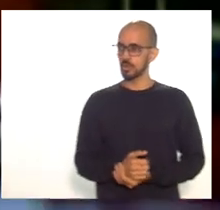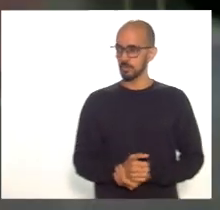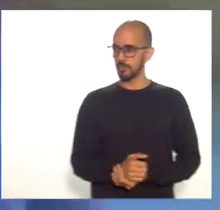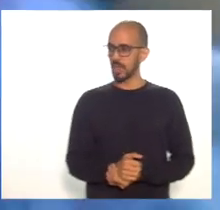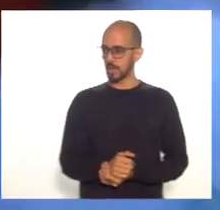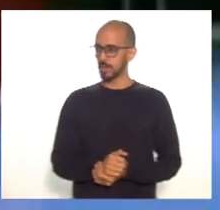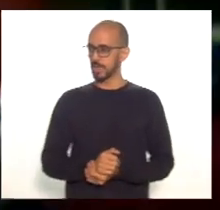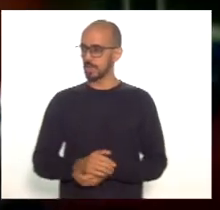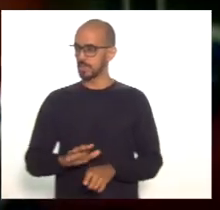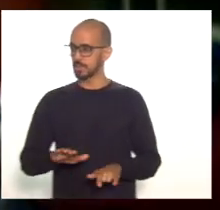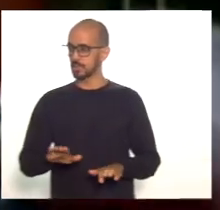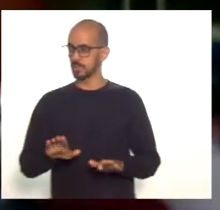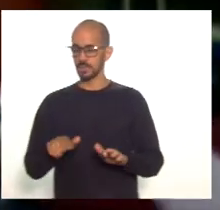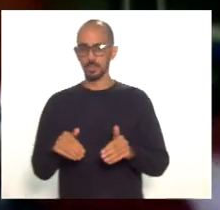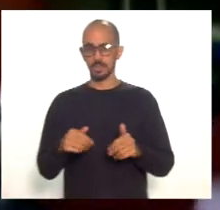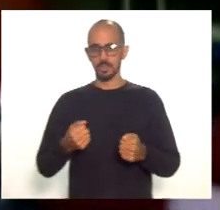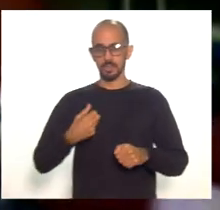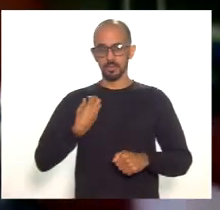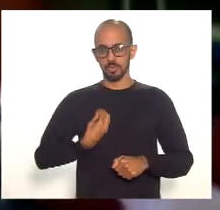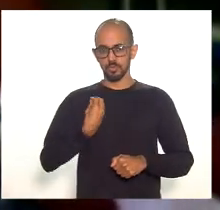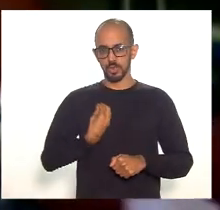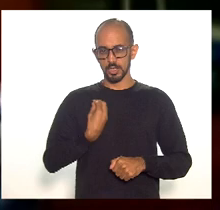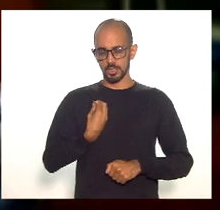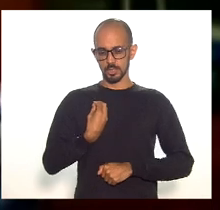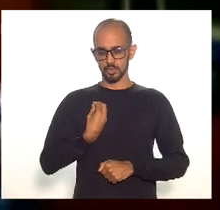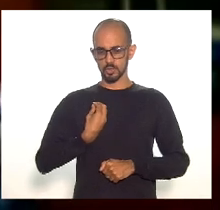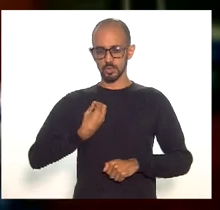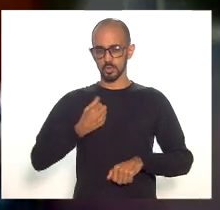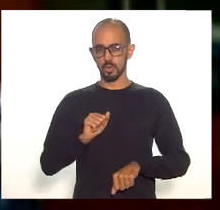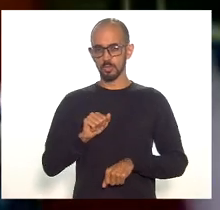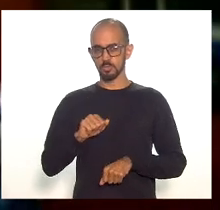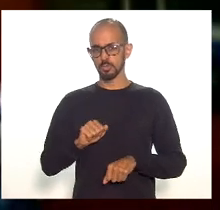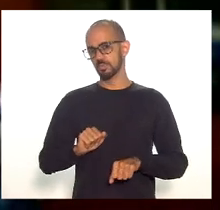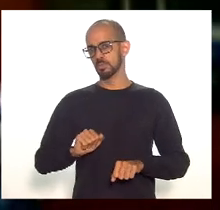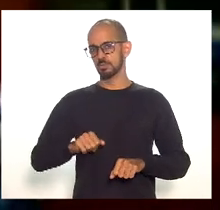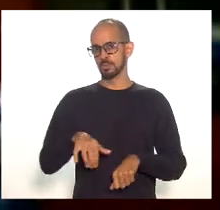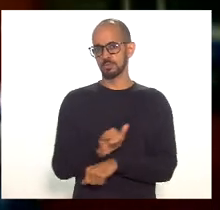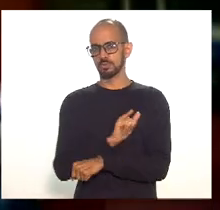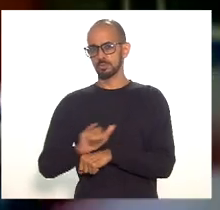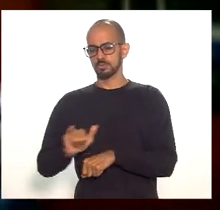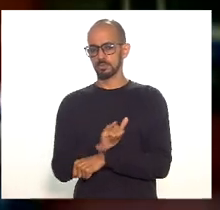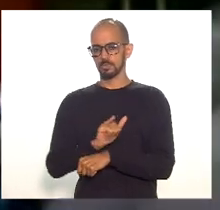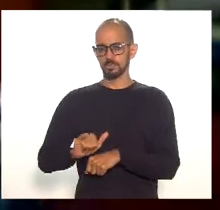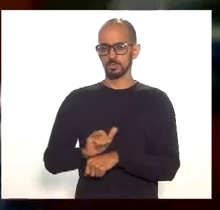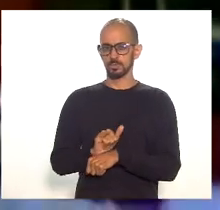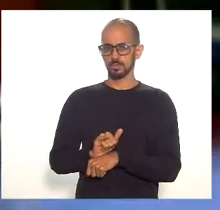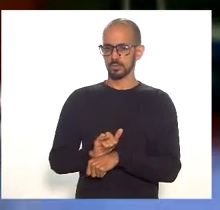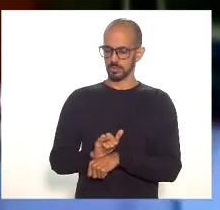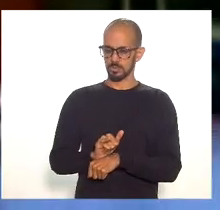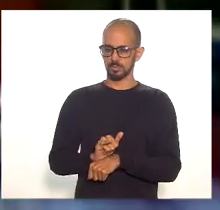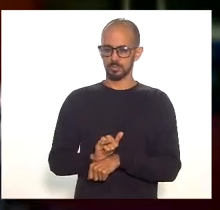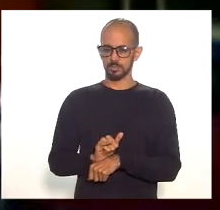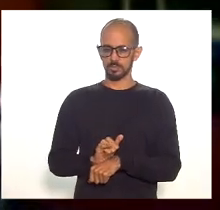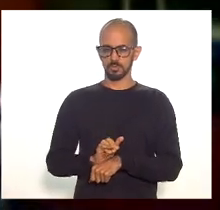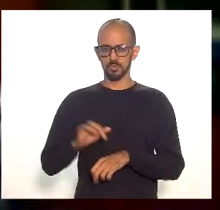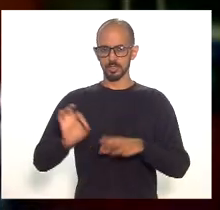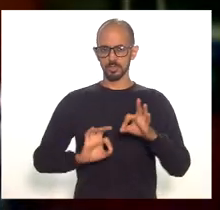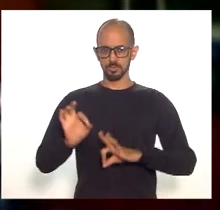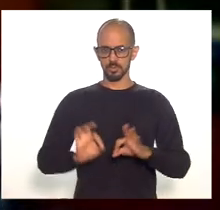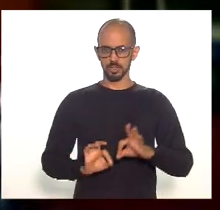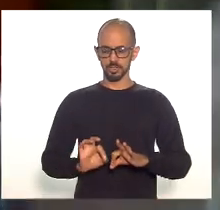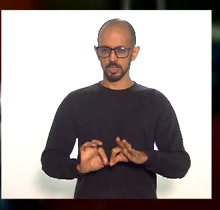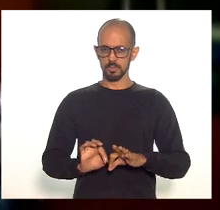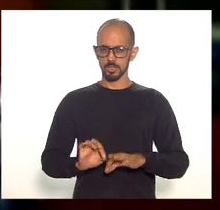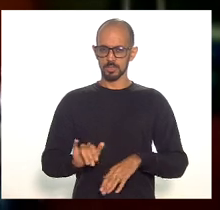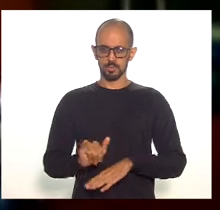aí um instrumental enorme, né, colocado à disposição dos governos para fazer o tal do planejamento